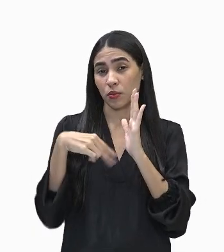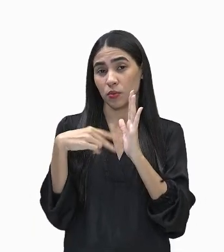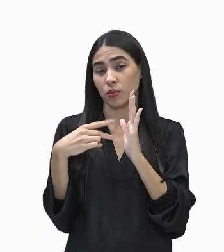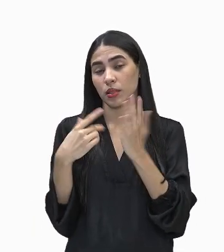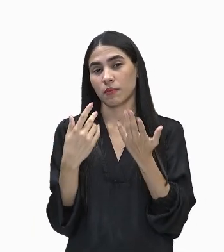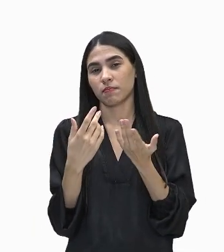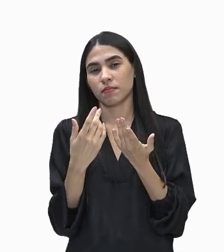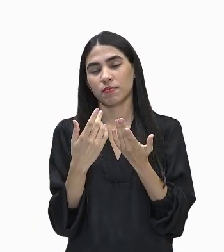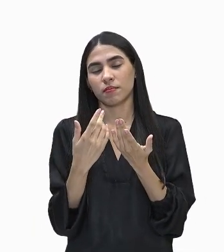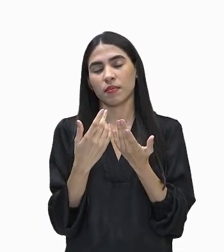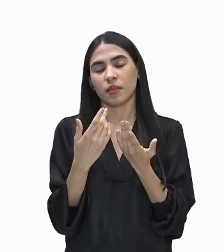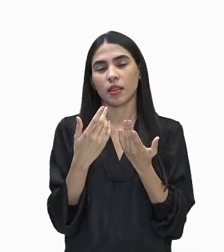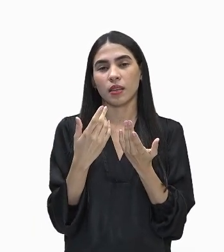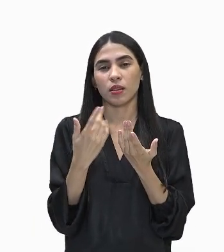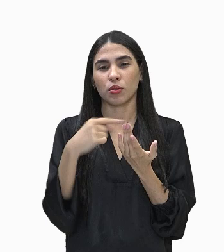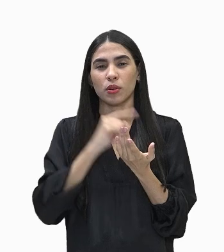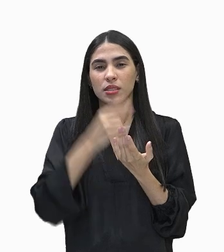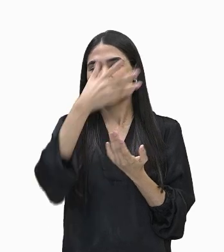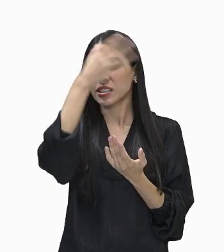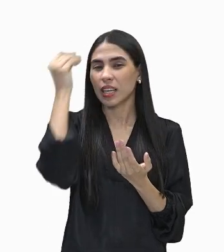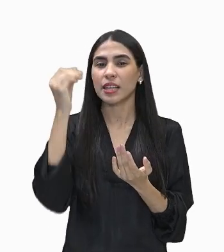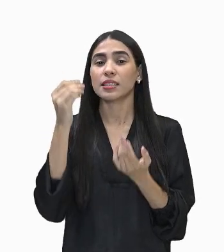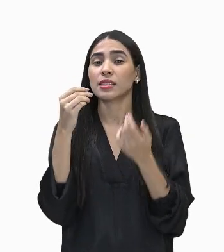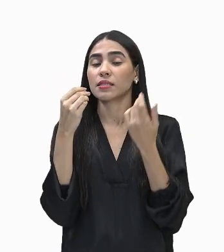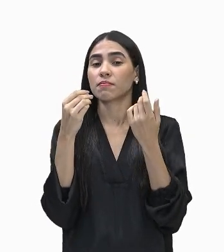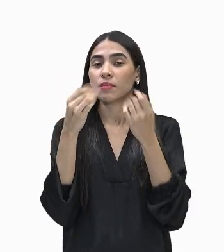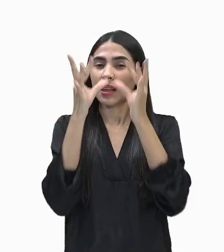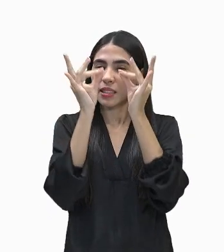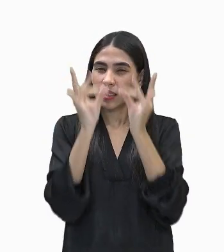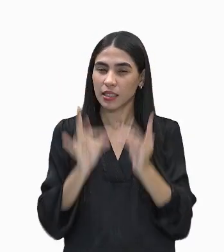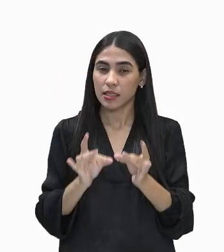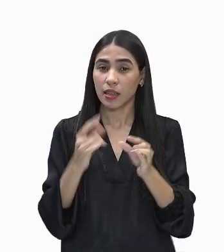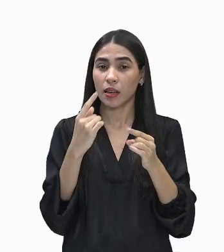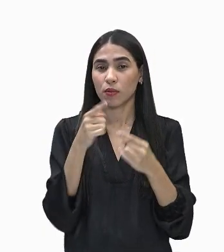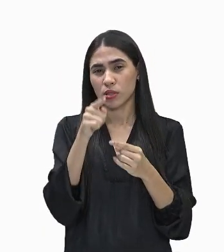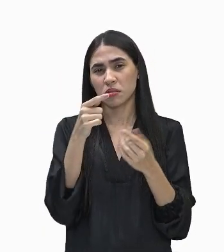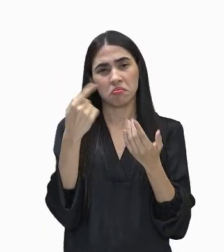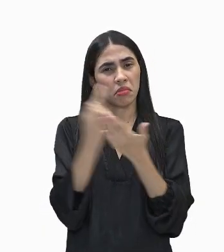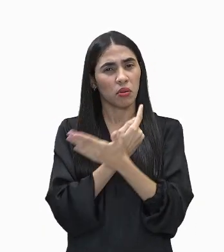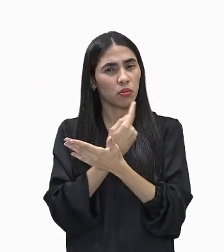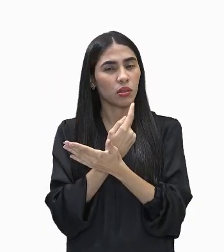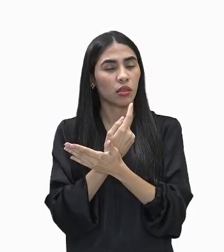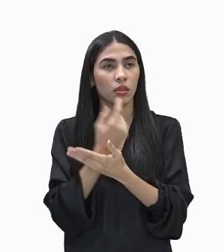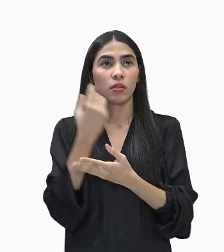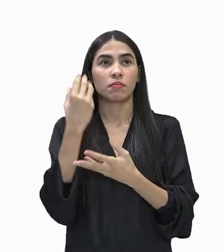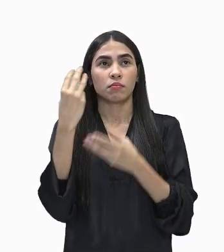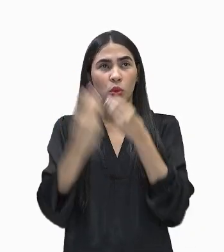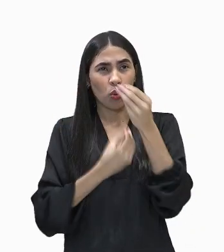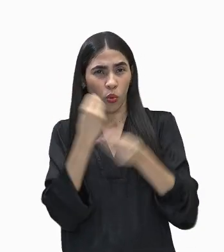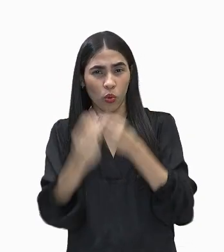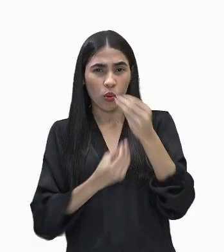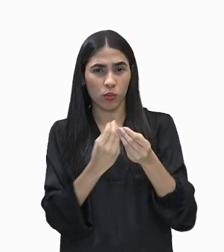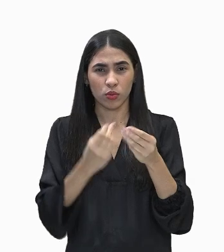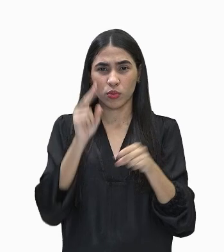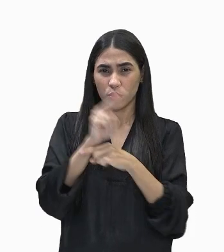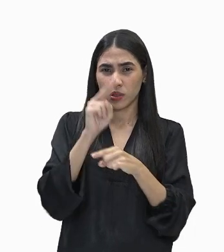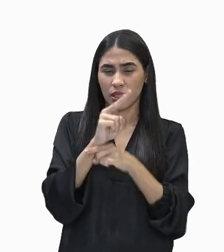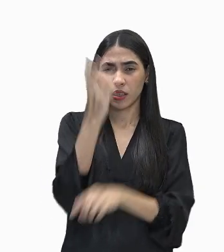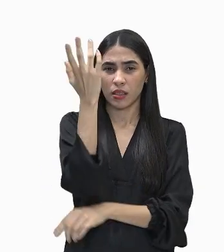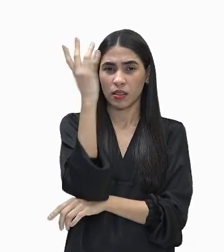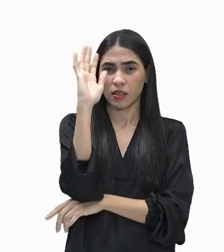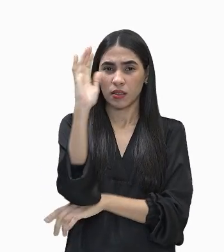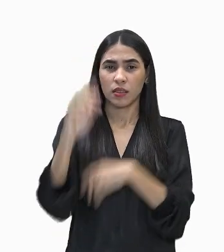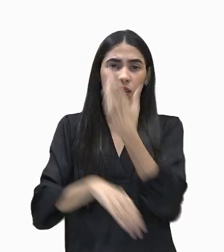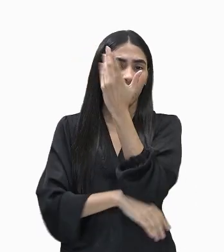passa despercebido essa importância. Você deve estar se perguntando como ela vai manter a floresta, como ela vai fazer